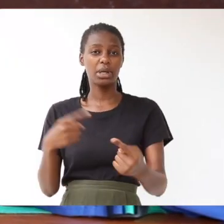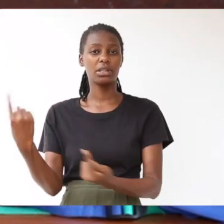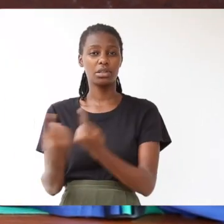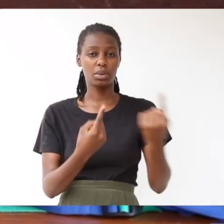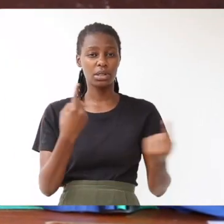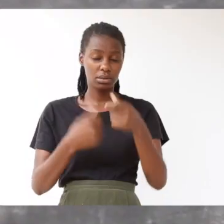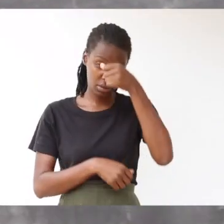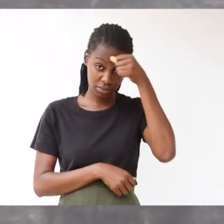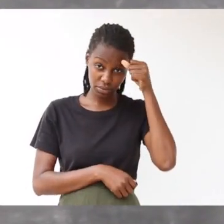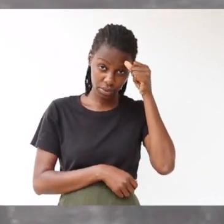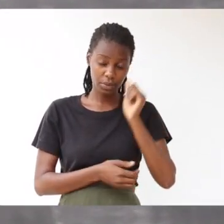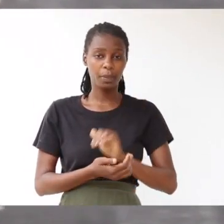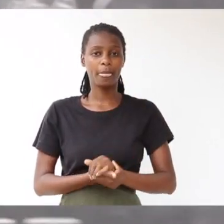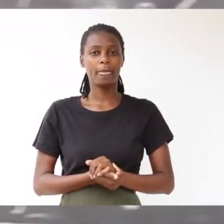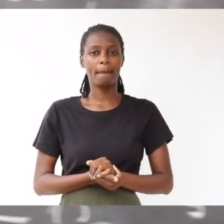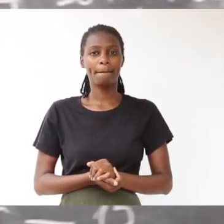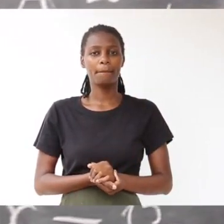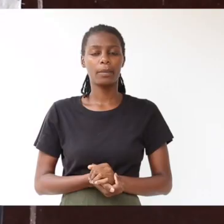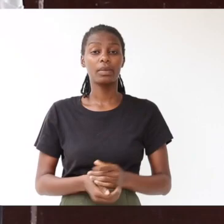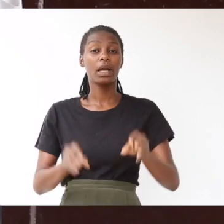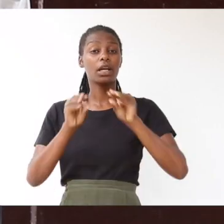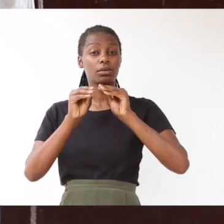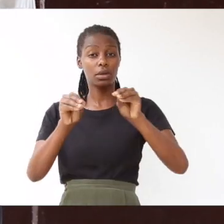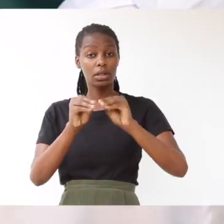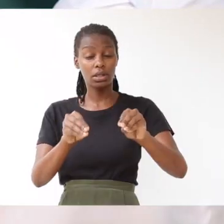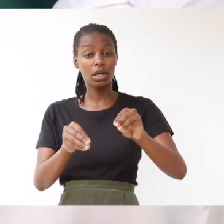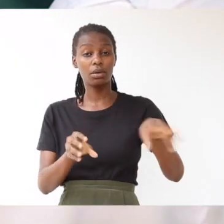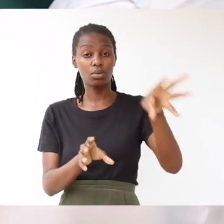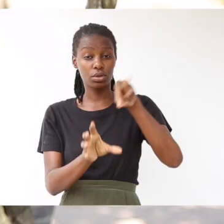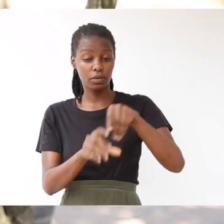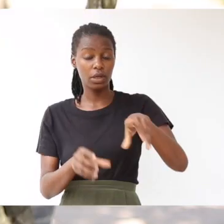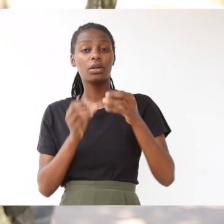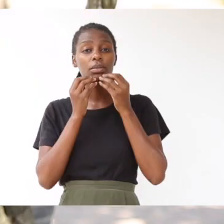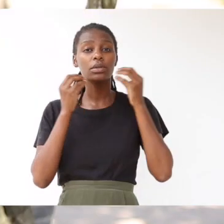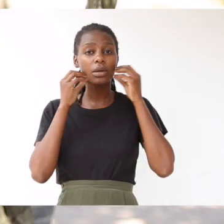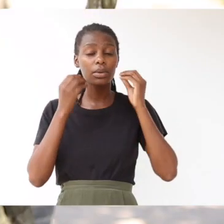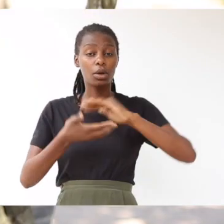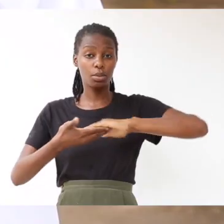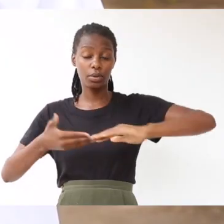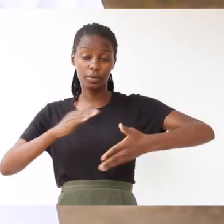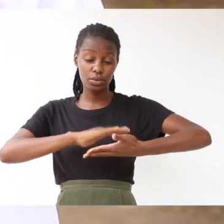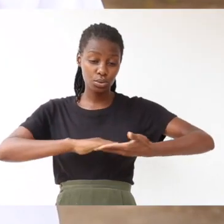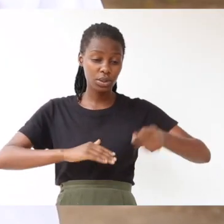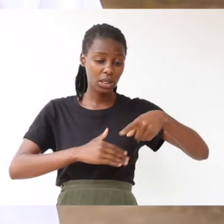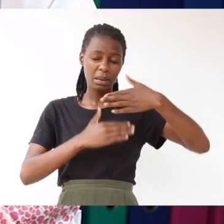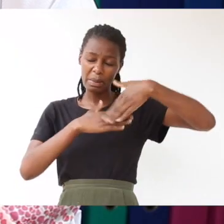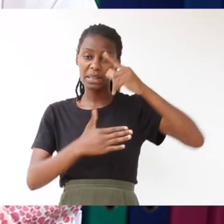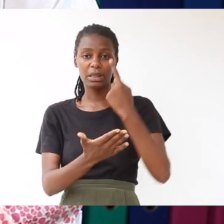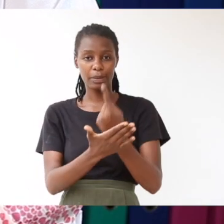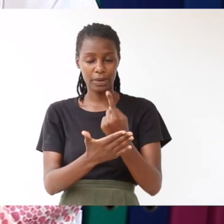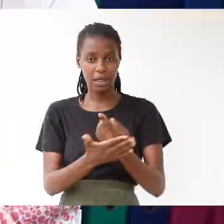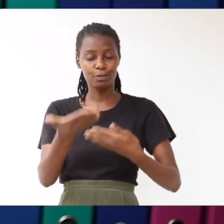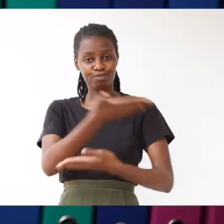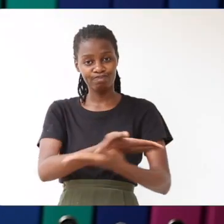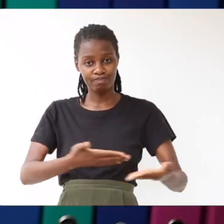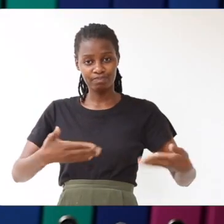de vulnerabilidade. Com a formalização da educação inclusiva em Moçambique, os professores, como atores-chave, partilham